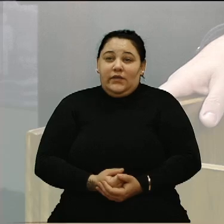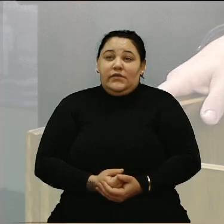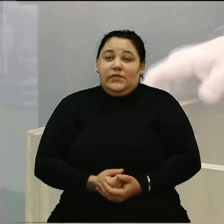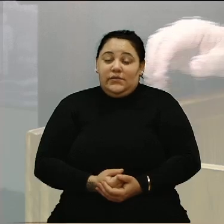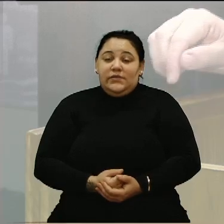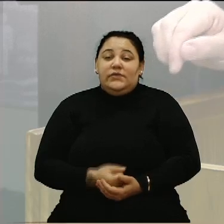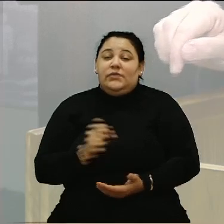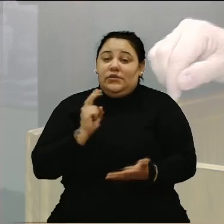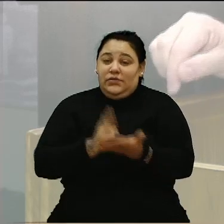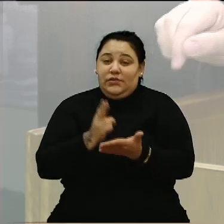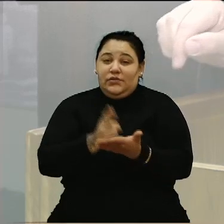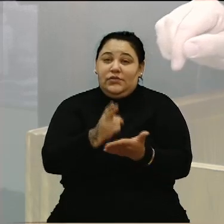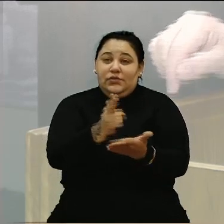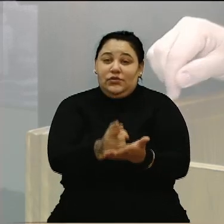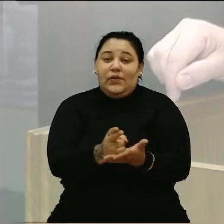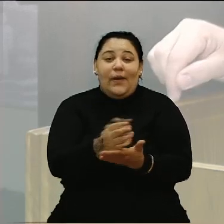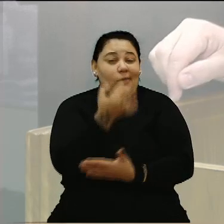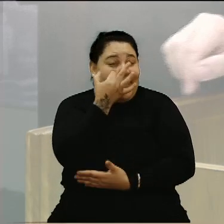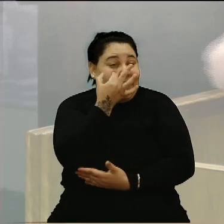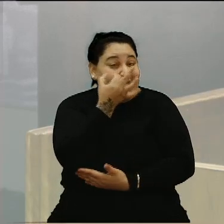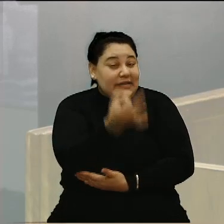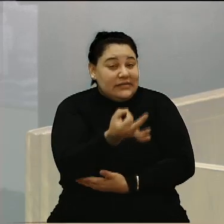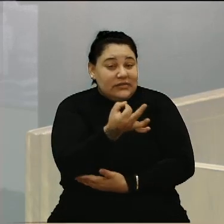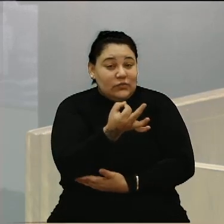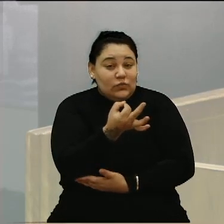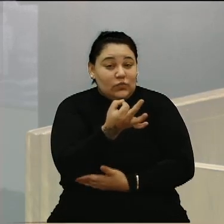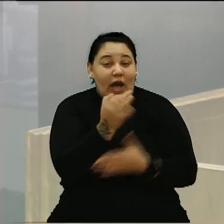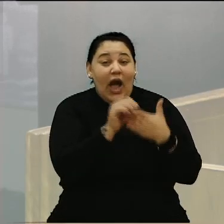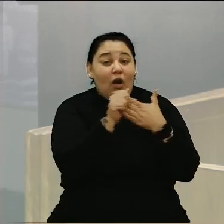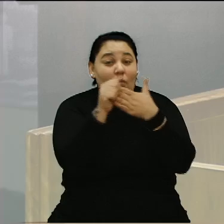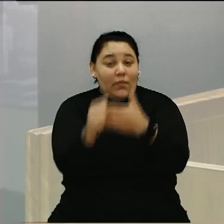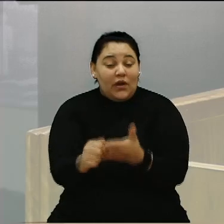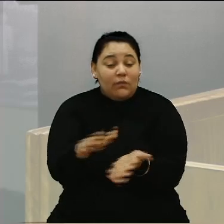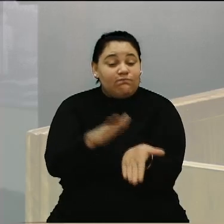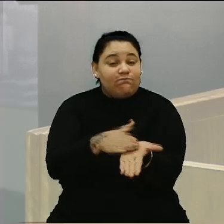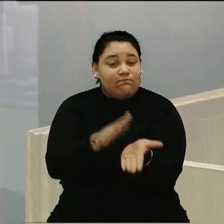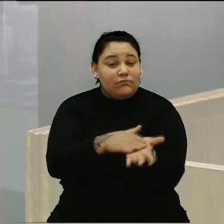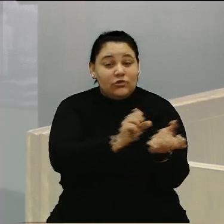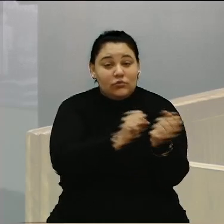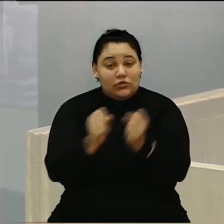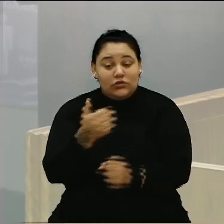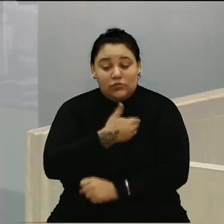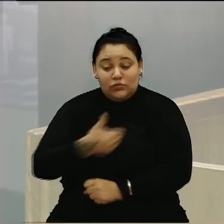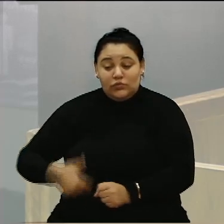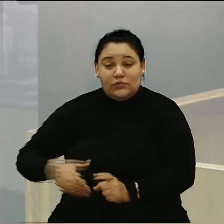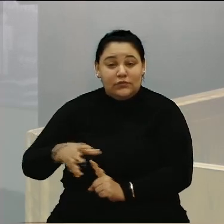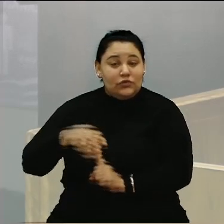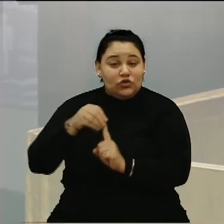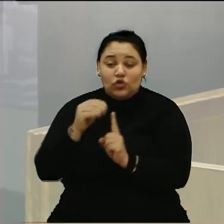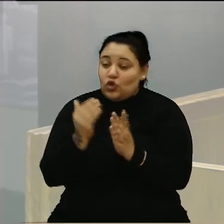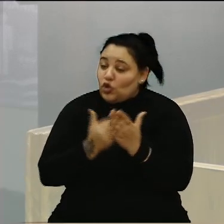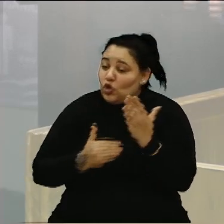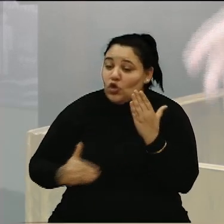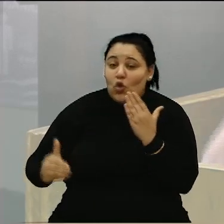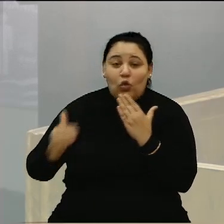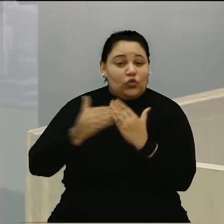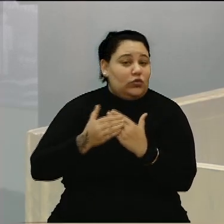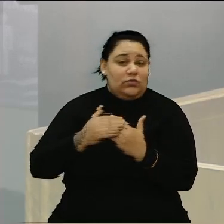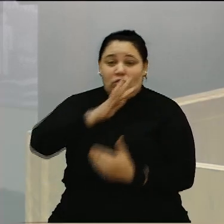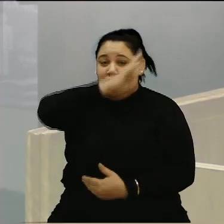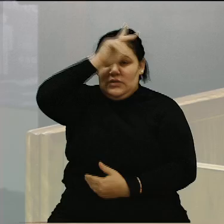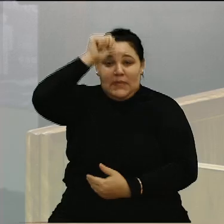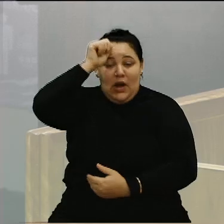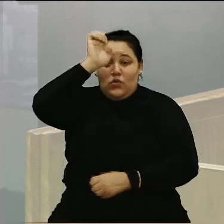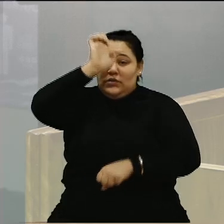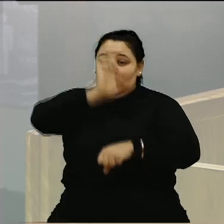vamos manter atentos e vigilantes, cobrando o poder público, inclusive todas as esferas, né, quer municipal,